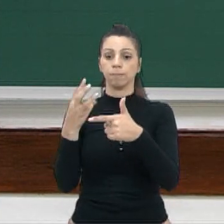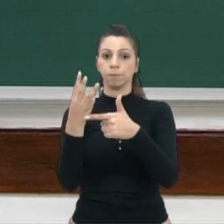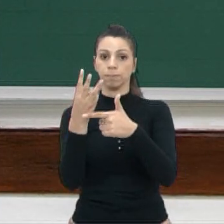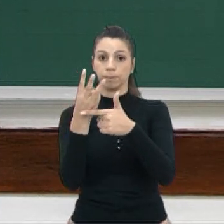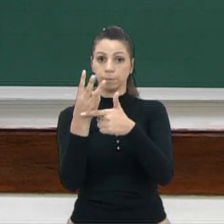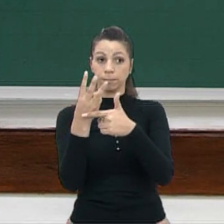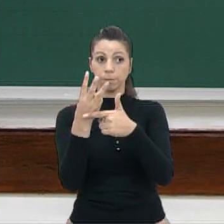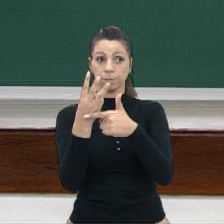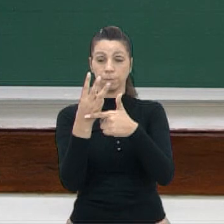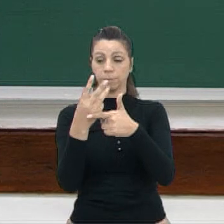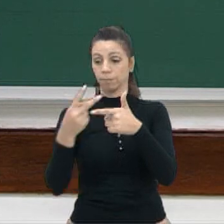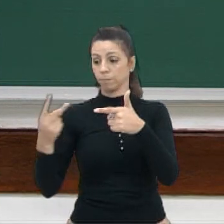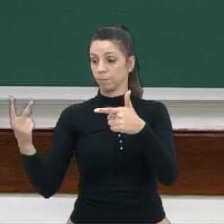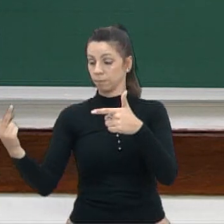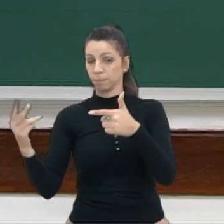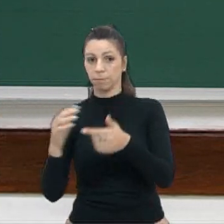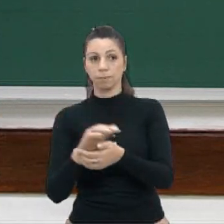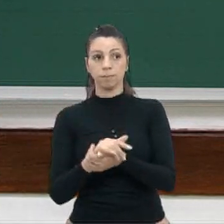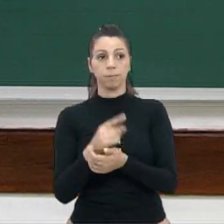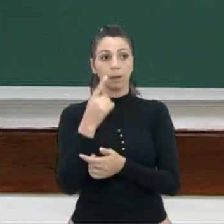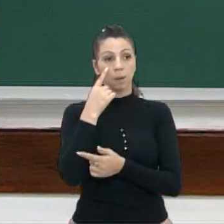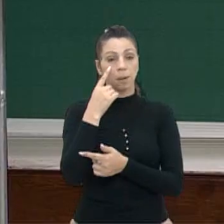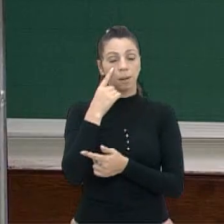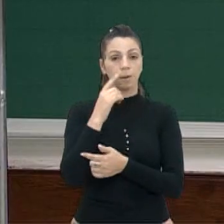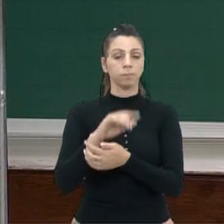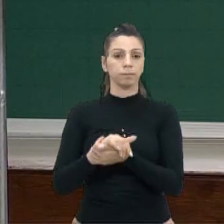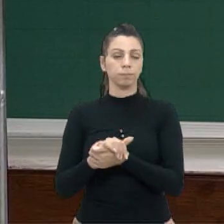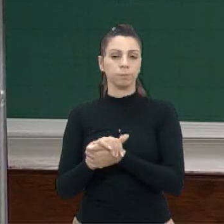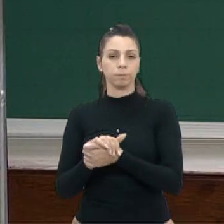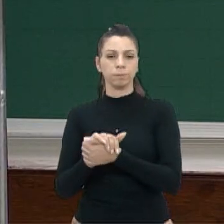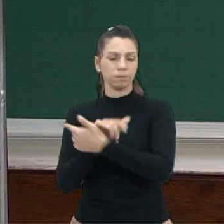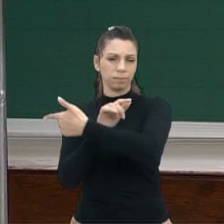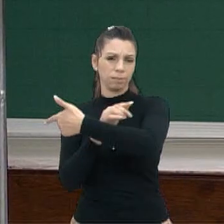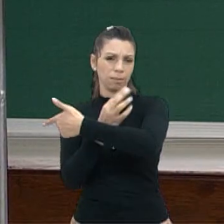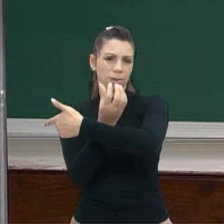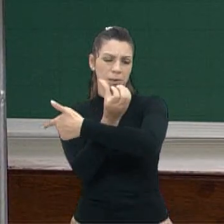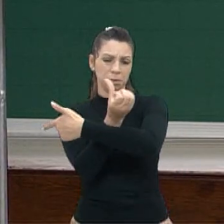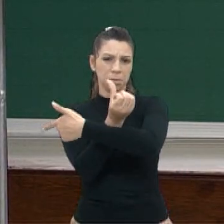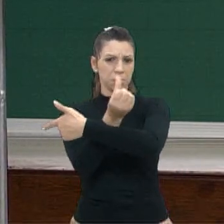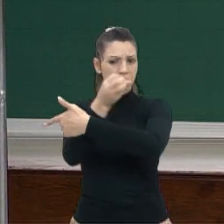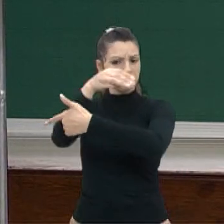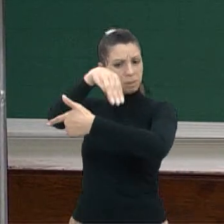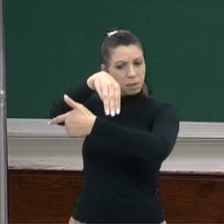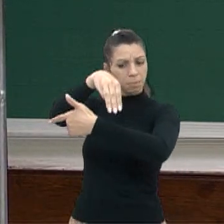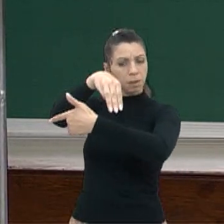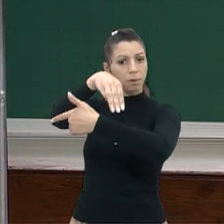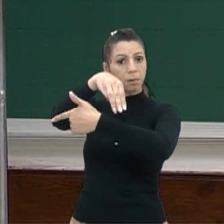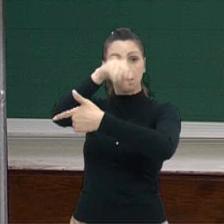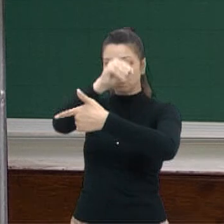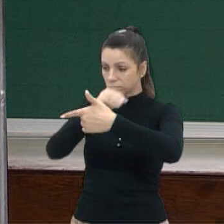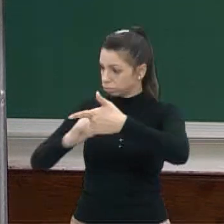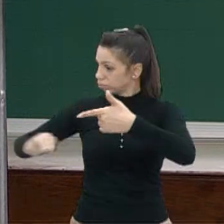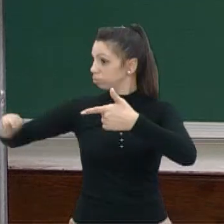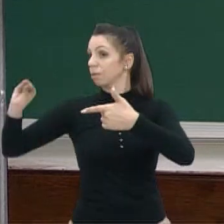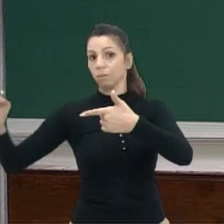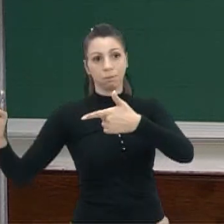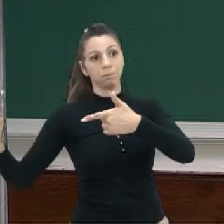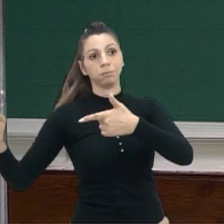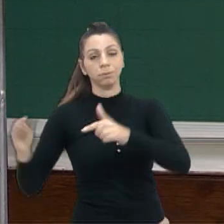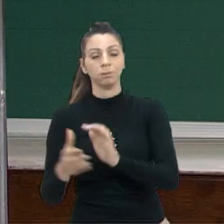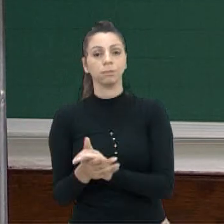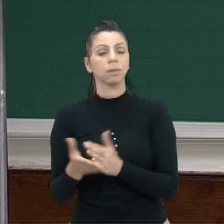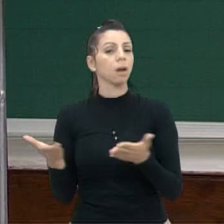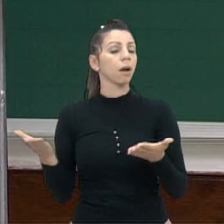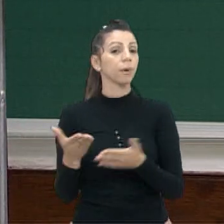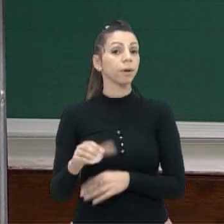dividendo. Dê uma olhada. O m aparece no dividendo. Então é só repetir, beleza? Está aqui. Mas